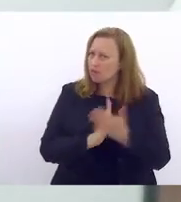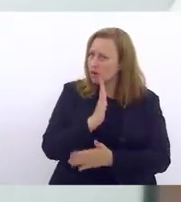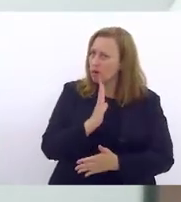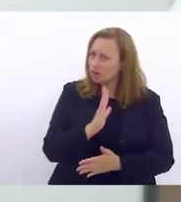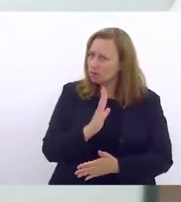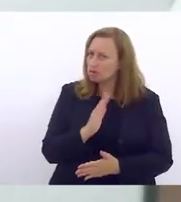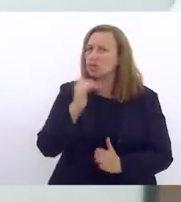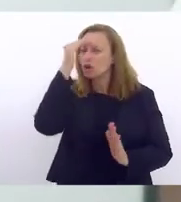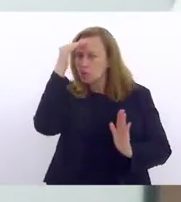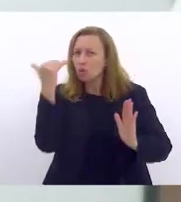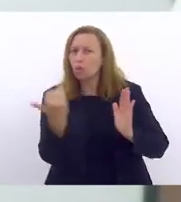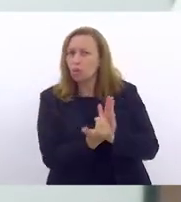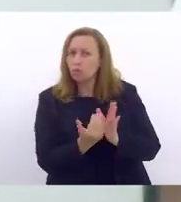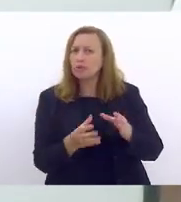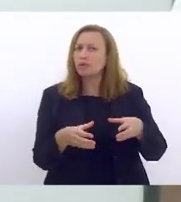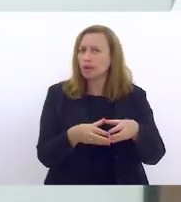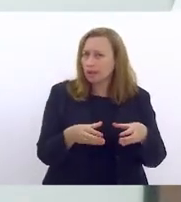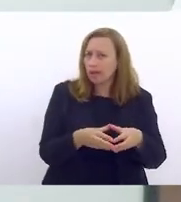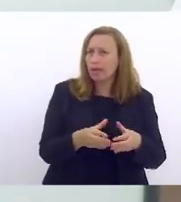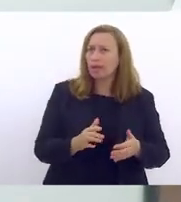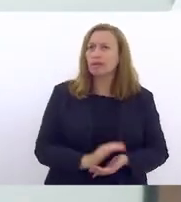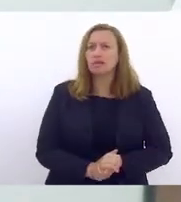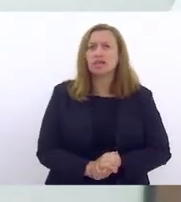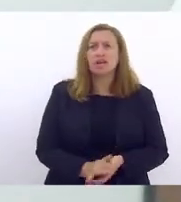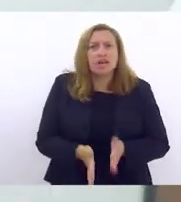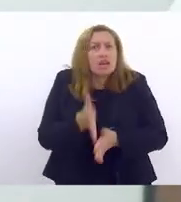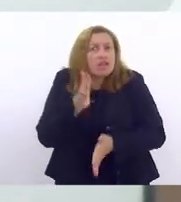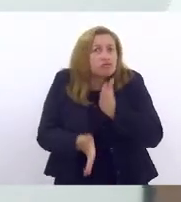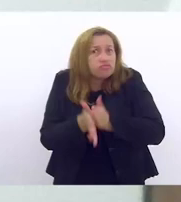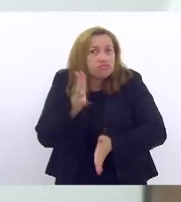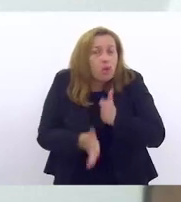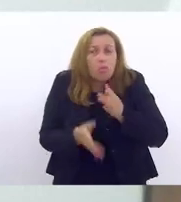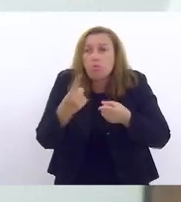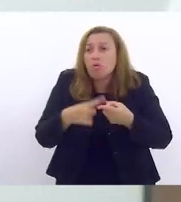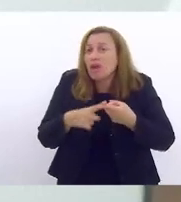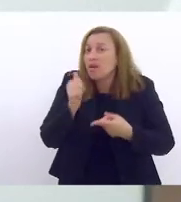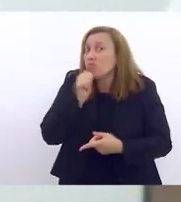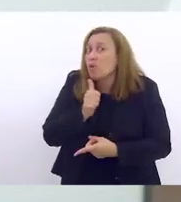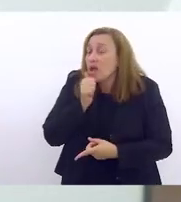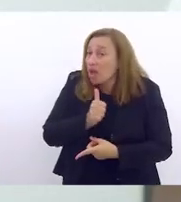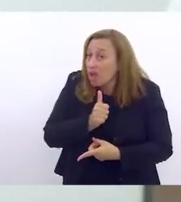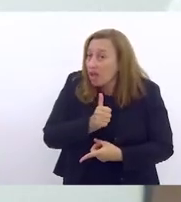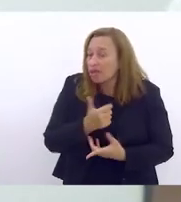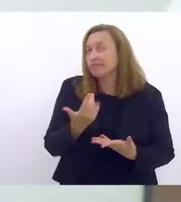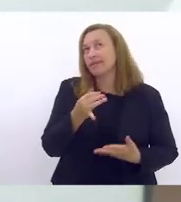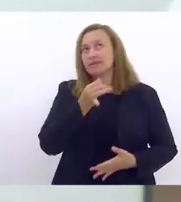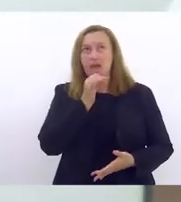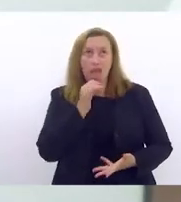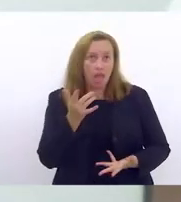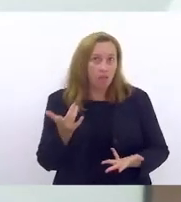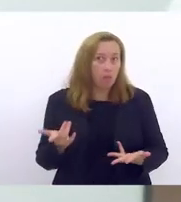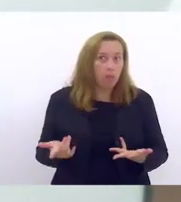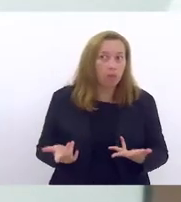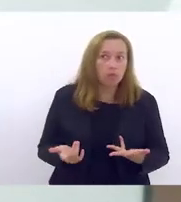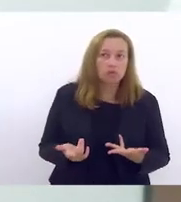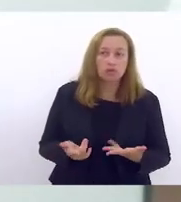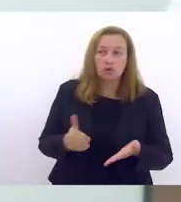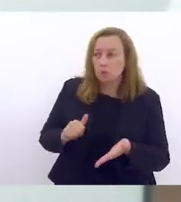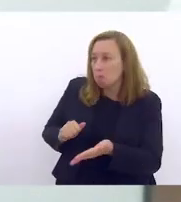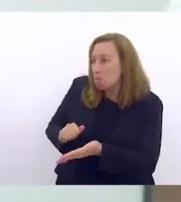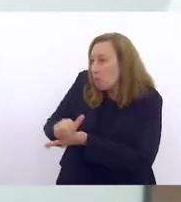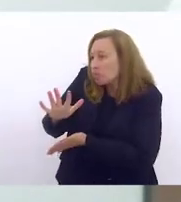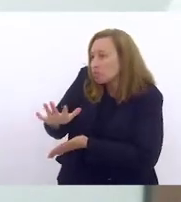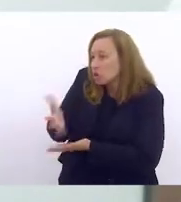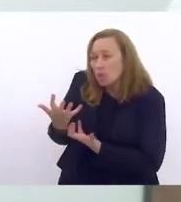fizemos o cúmplice da lei, e era uma complicação, porque as mulheres que, por exemplo, foram demitidas porque